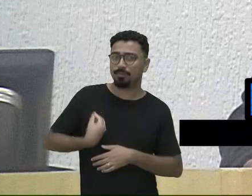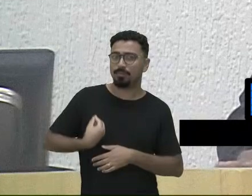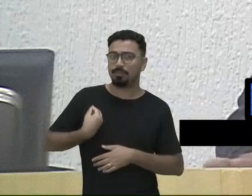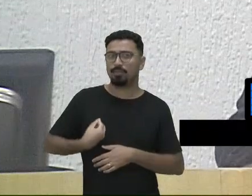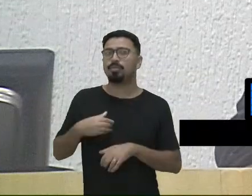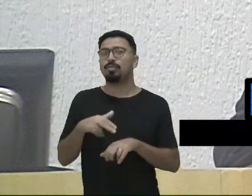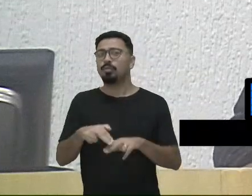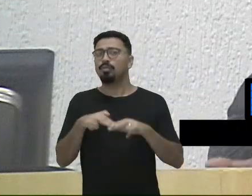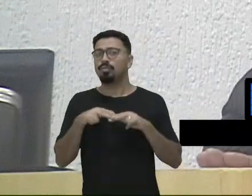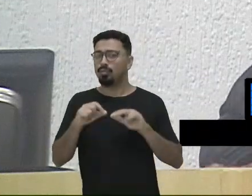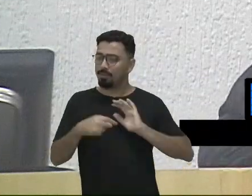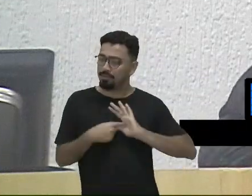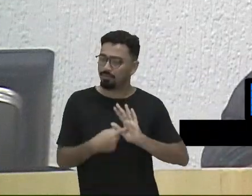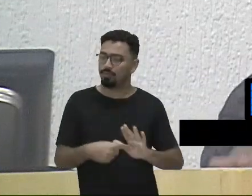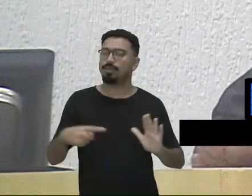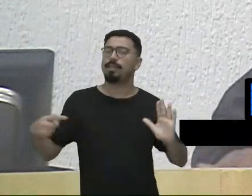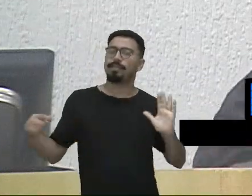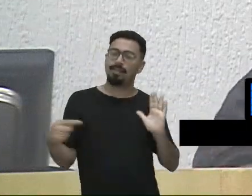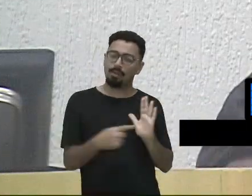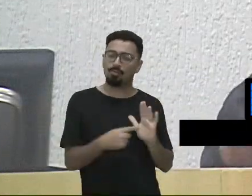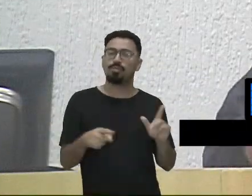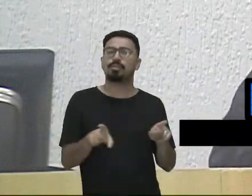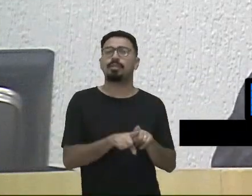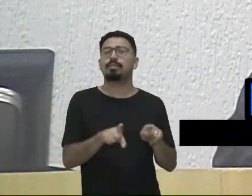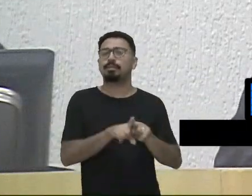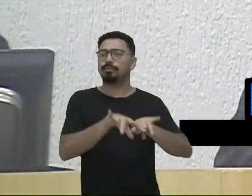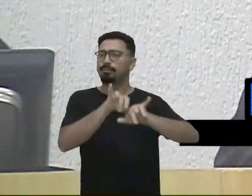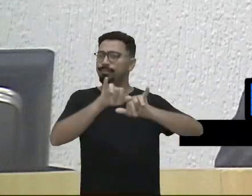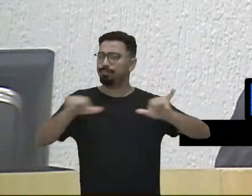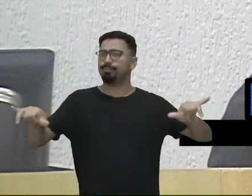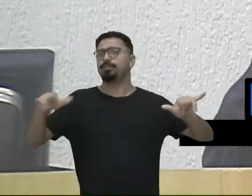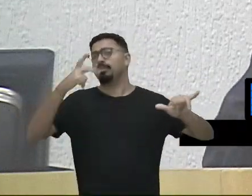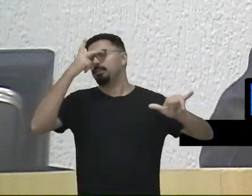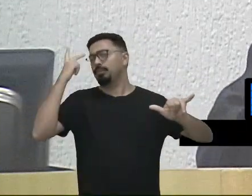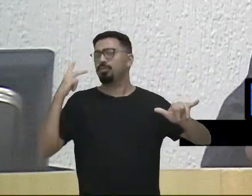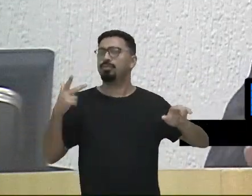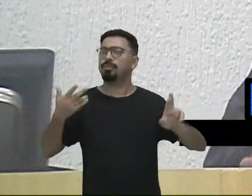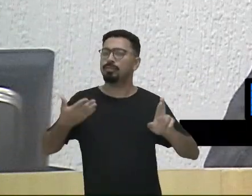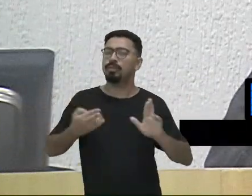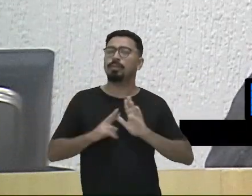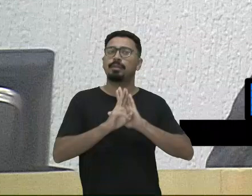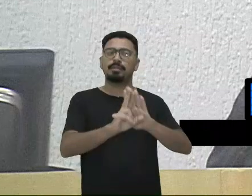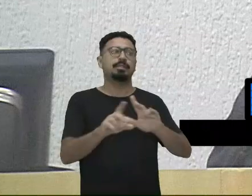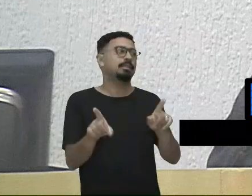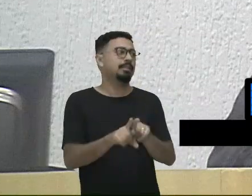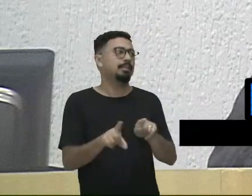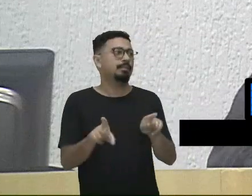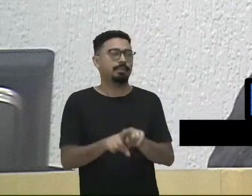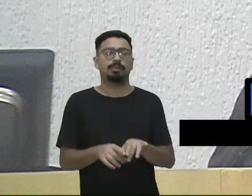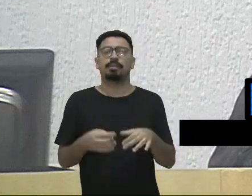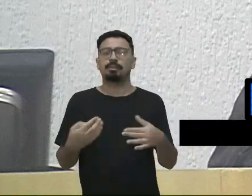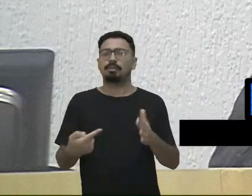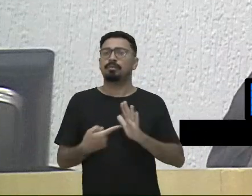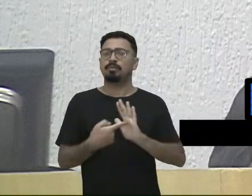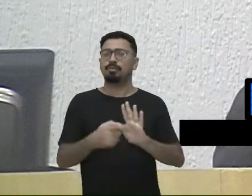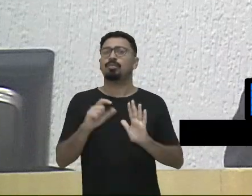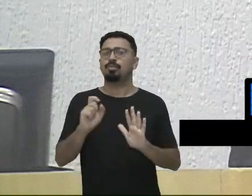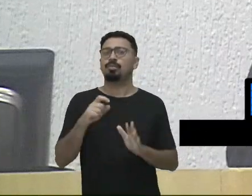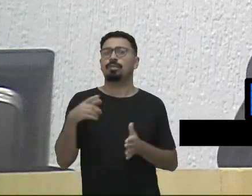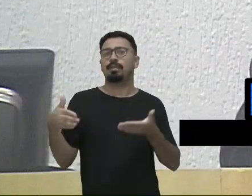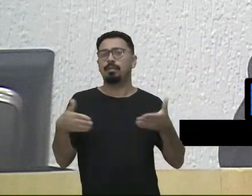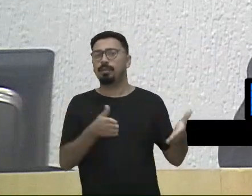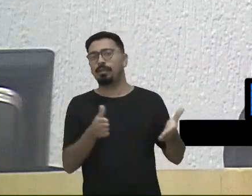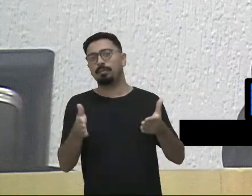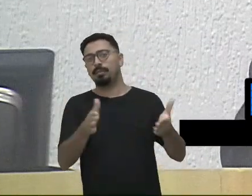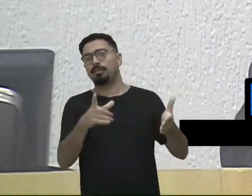caminho de evidenciar, de denunciar, de tornar público, de dar voz às pessoas e de começar esses caminhos que a gente sabe que são caminhos dentro